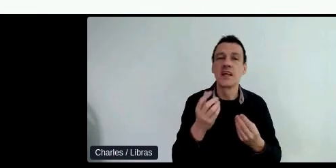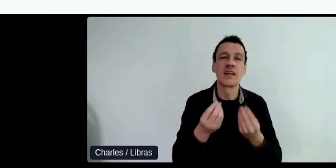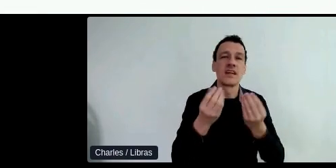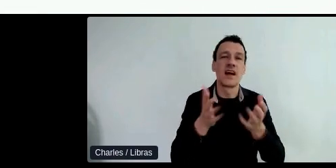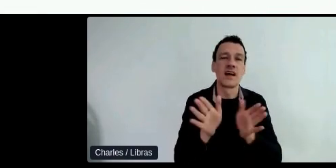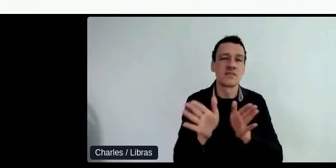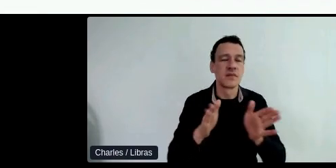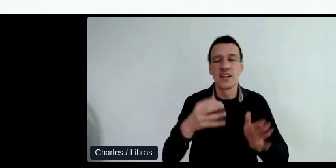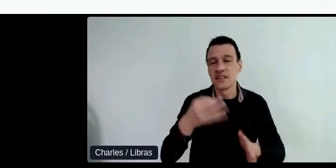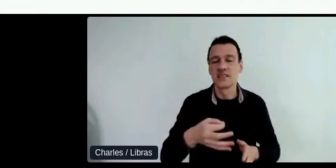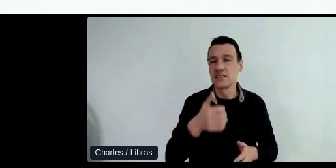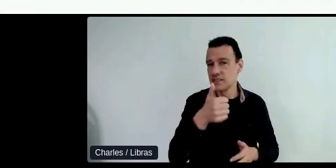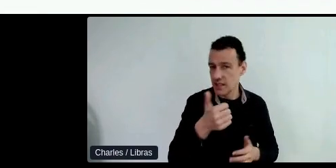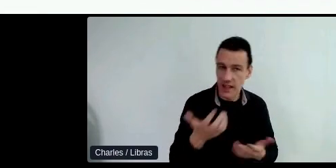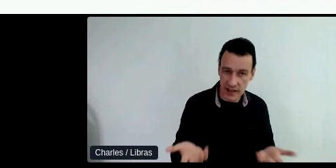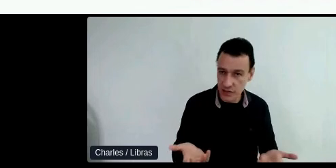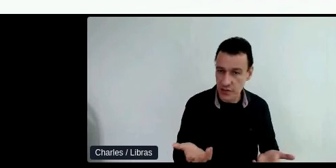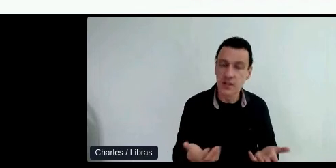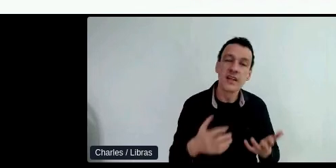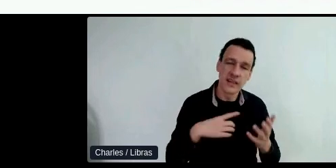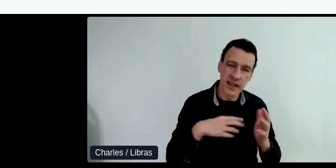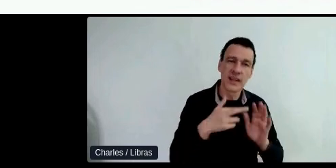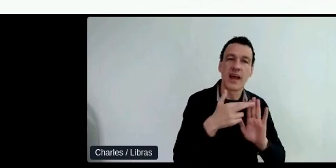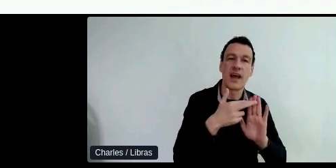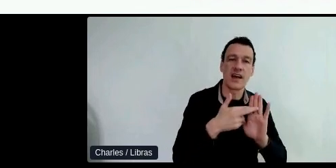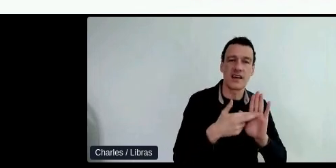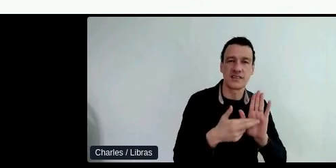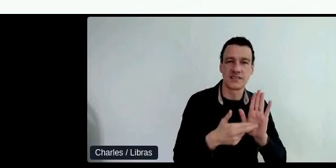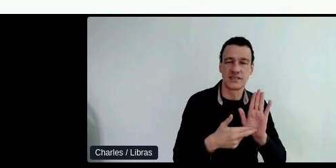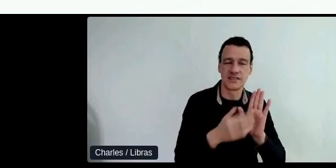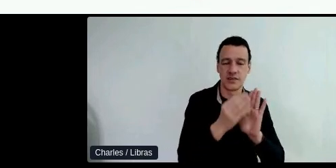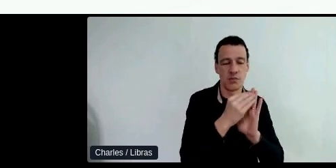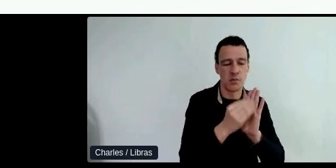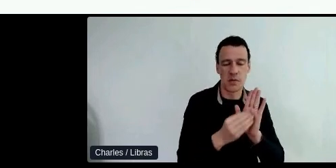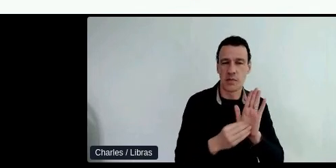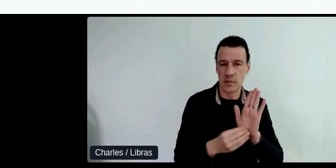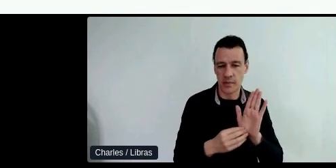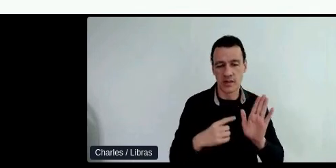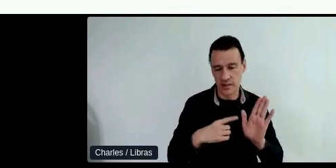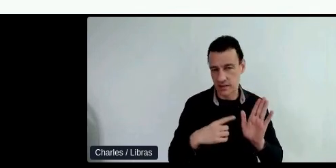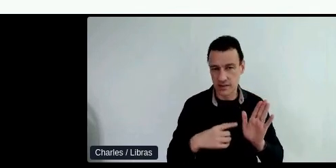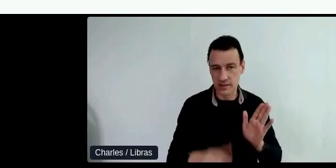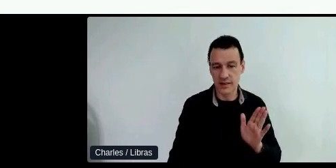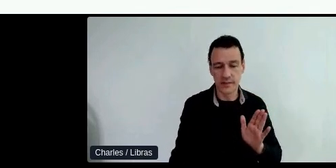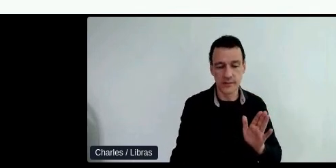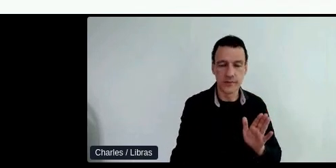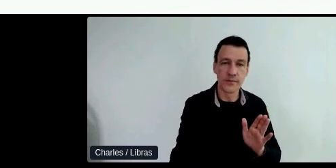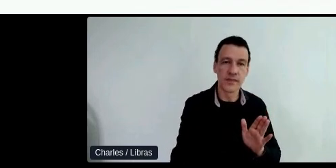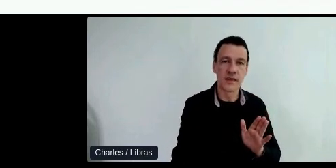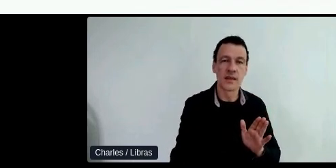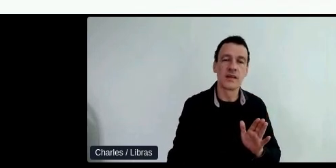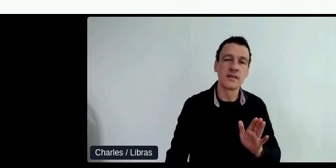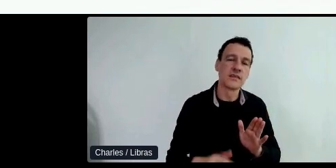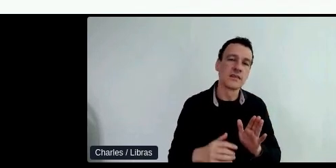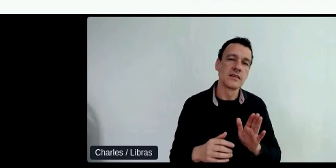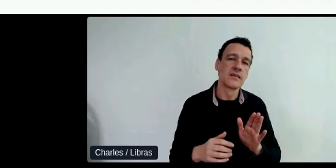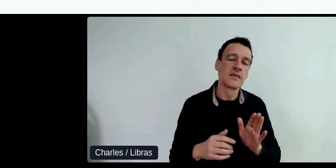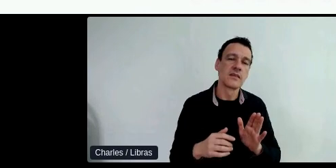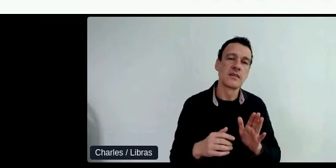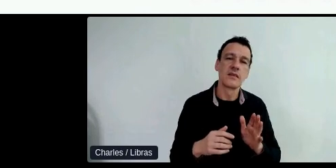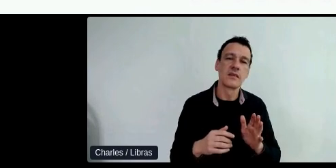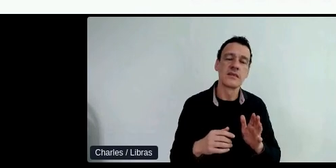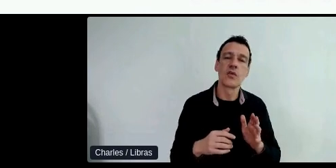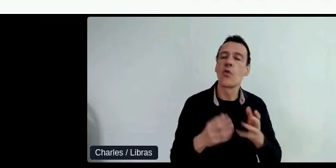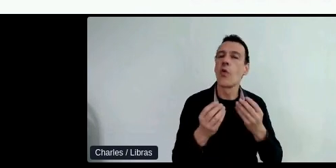mais pessoas possam acessar, né? Então, eles vão oferecer lá diretrizes que vão desde como descrever